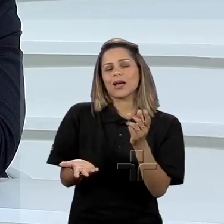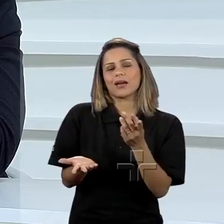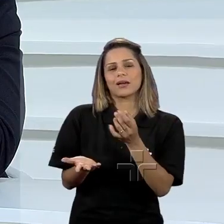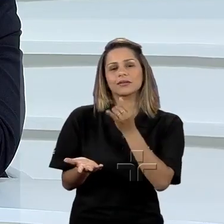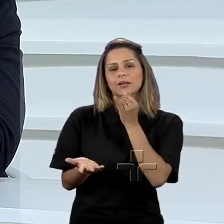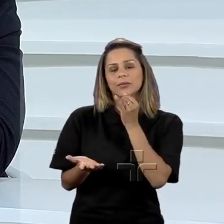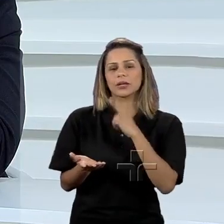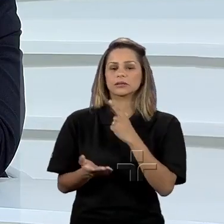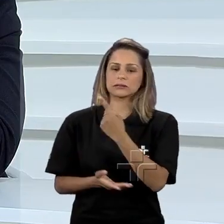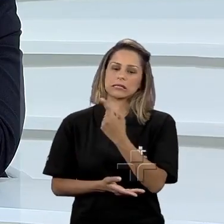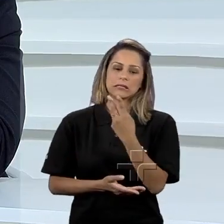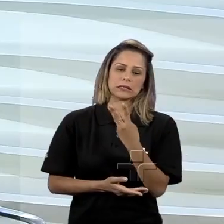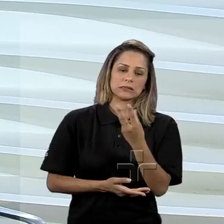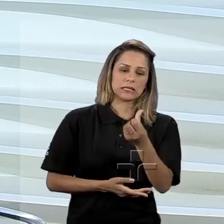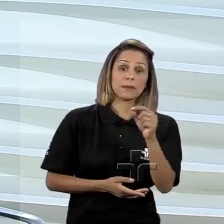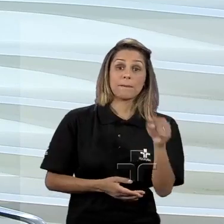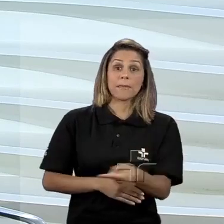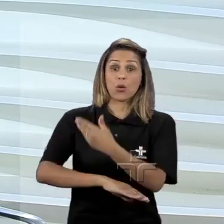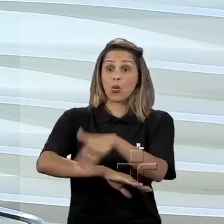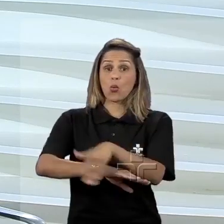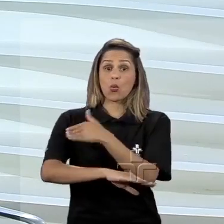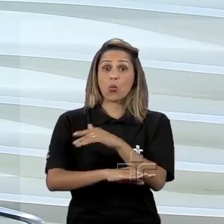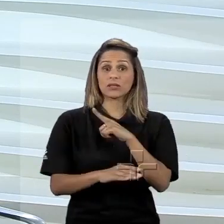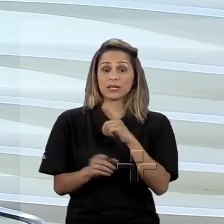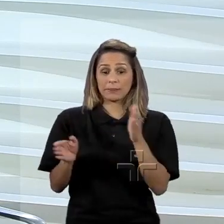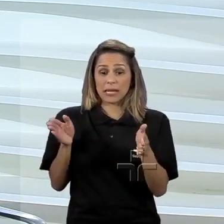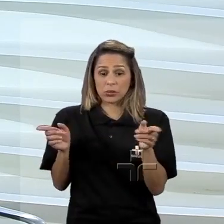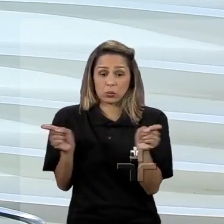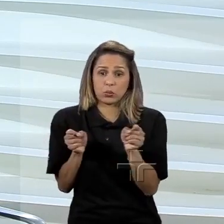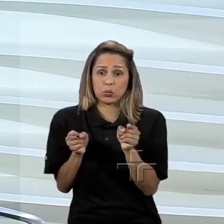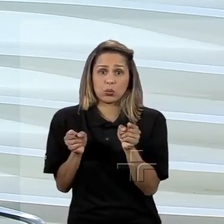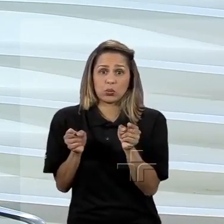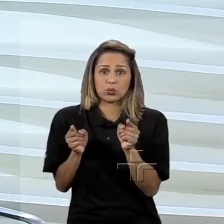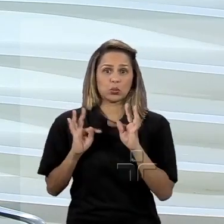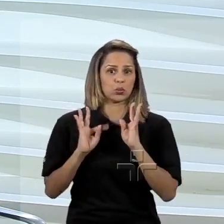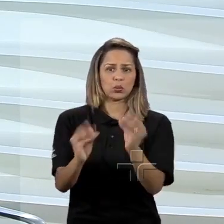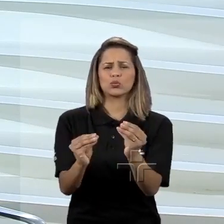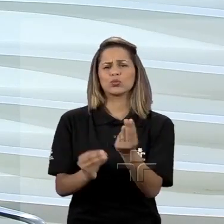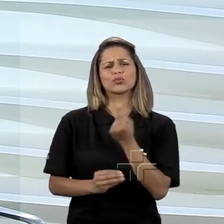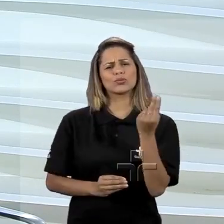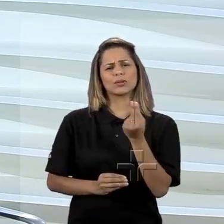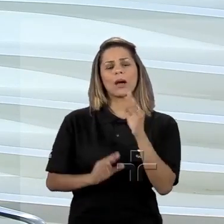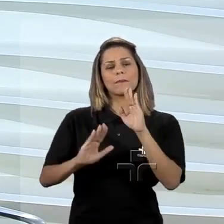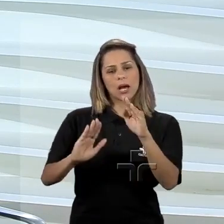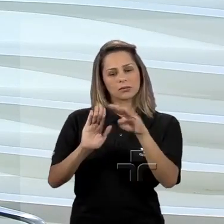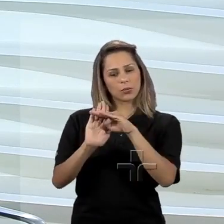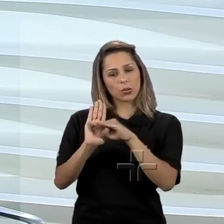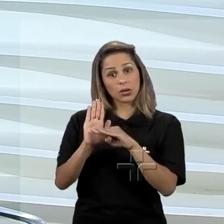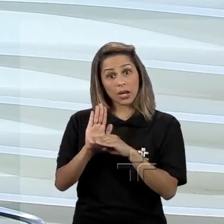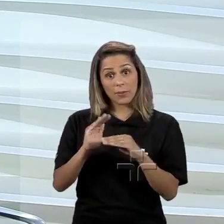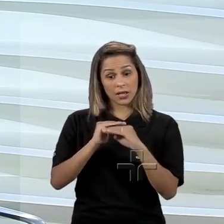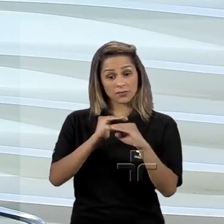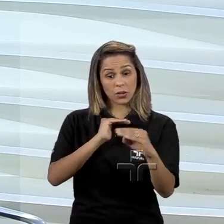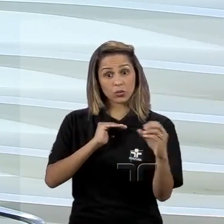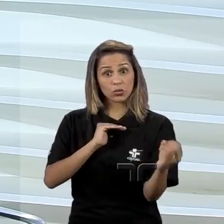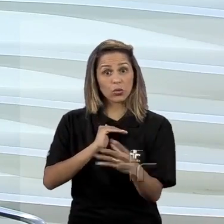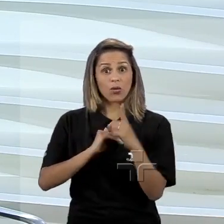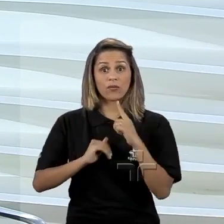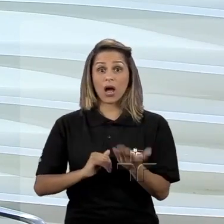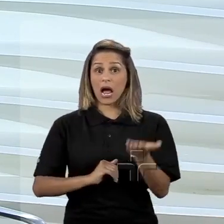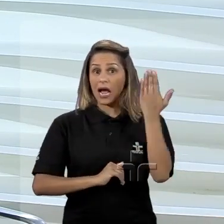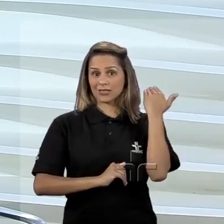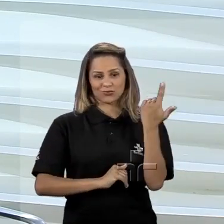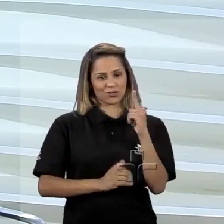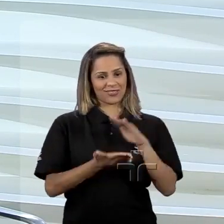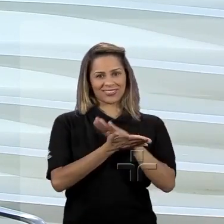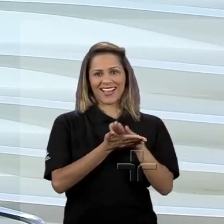mil ruas e avenidas da cidade num prazo tão curto. Mas o asfalto novo é um programa que não foi feito na gestão que me antecedeu, está sendo feito